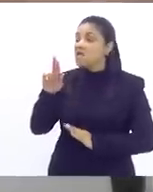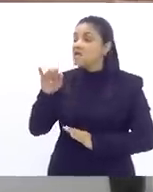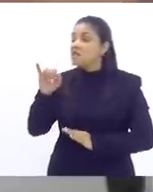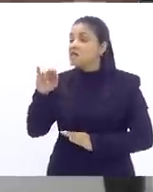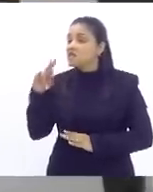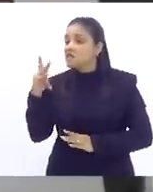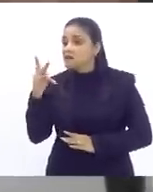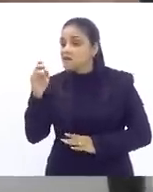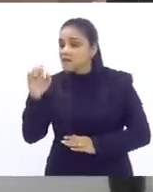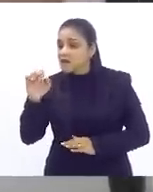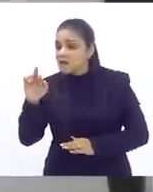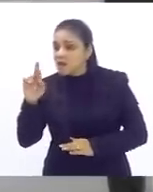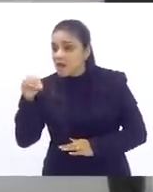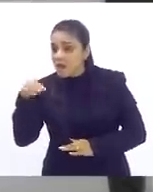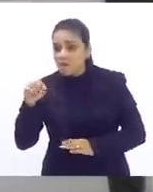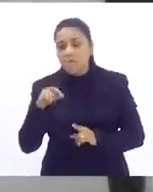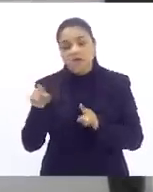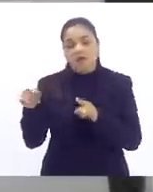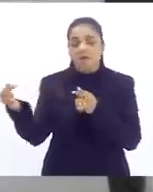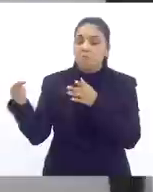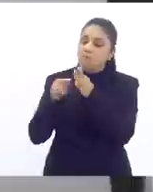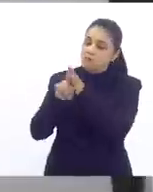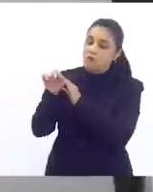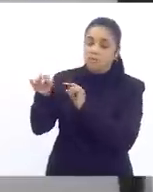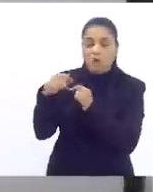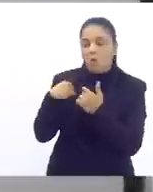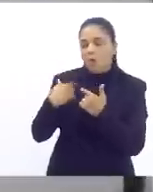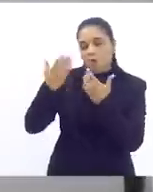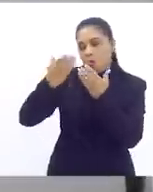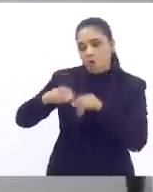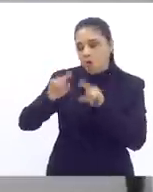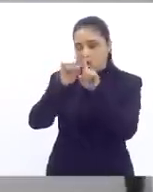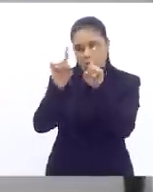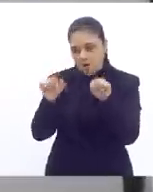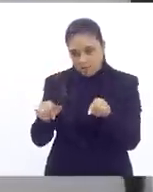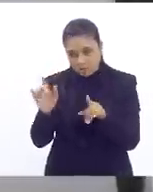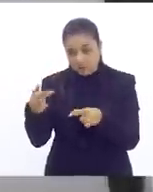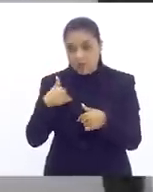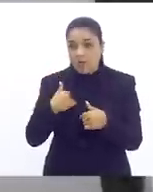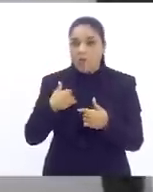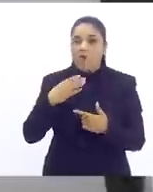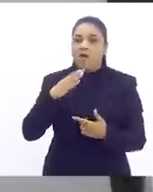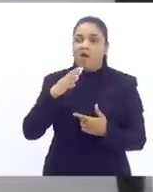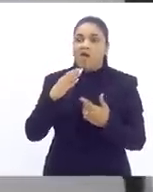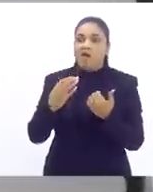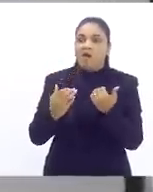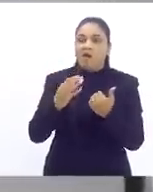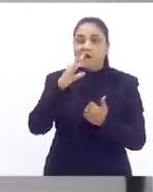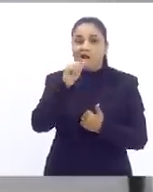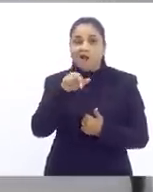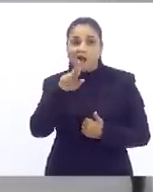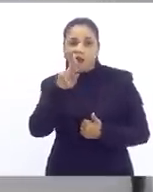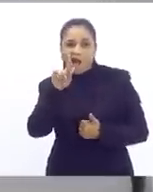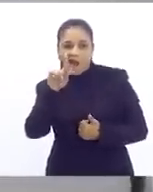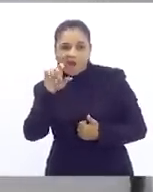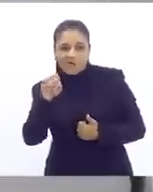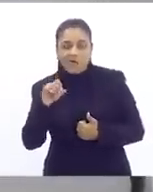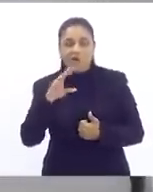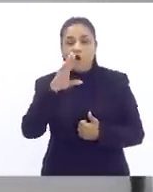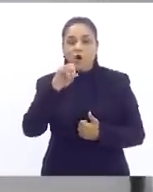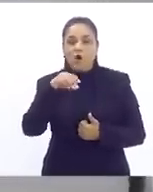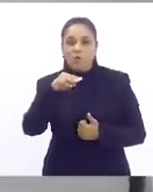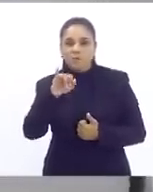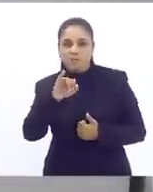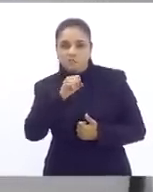Público ele é um carro condicionado mas também sou Servidor Público sou aposentado talvez